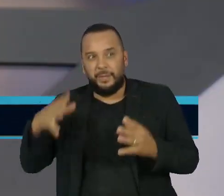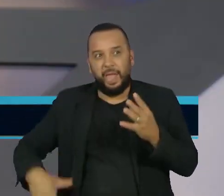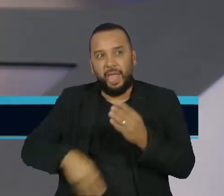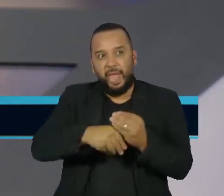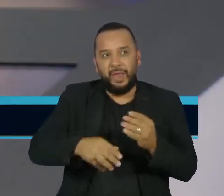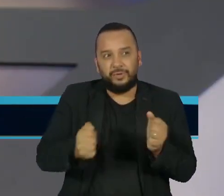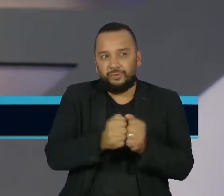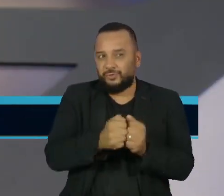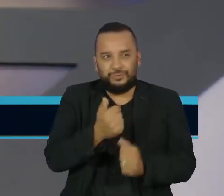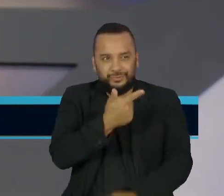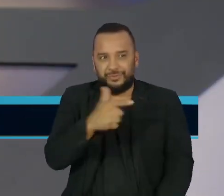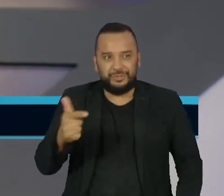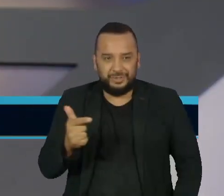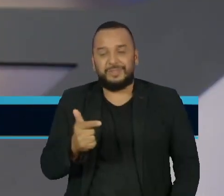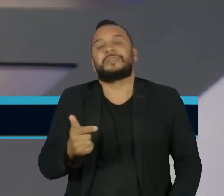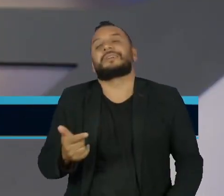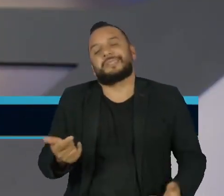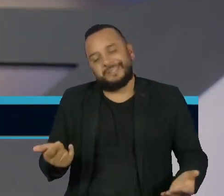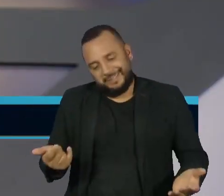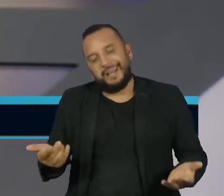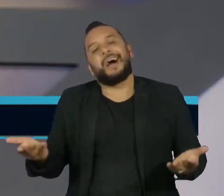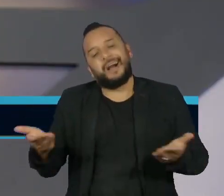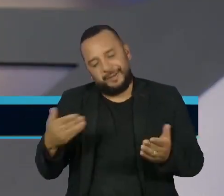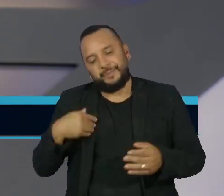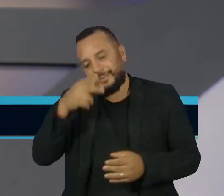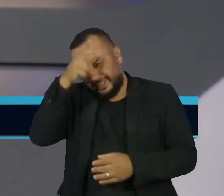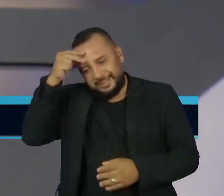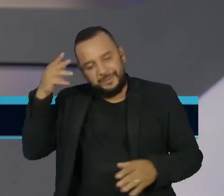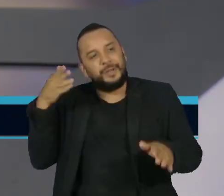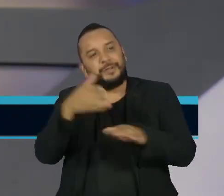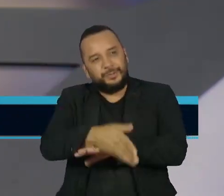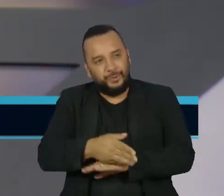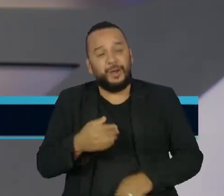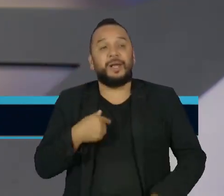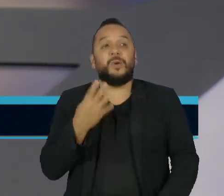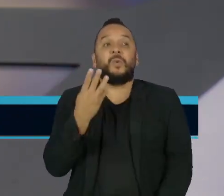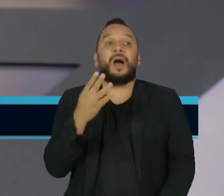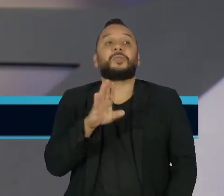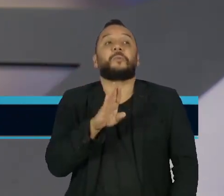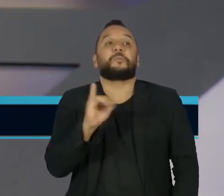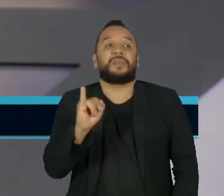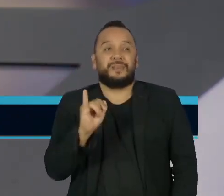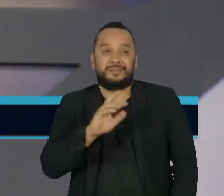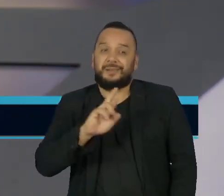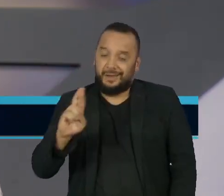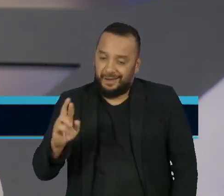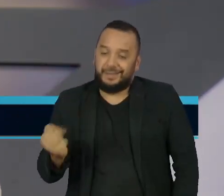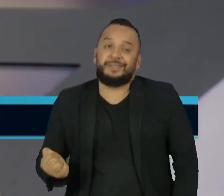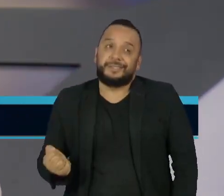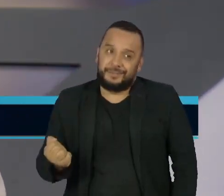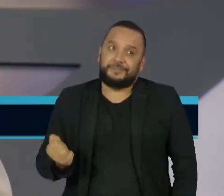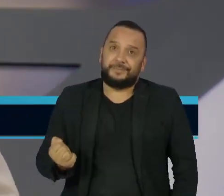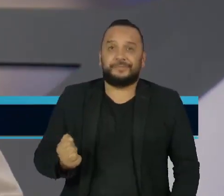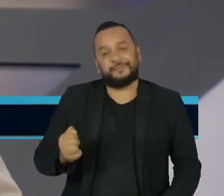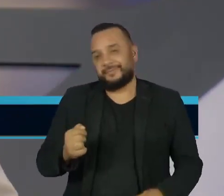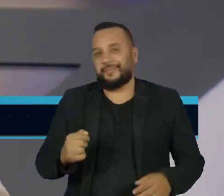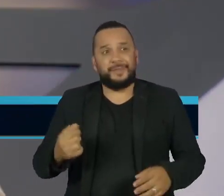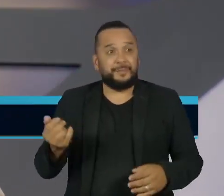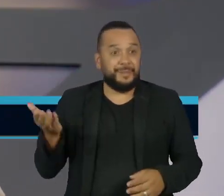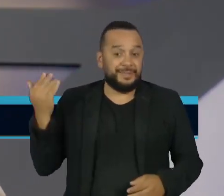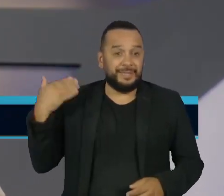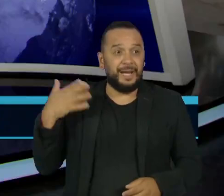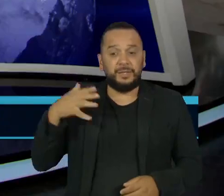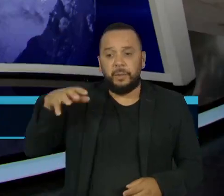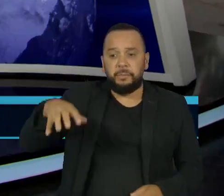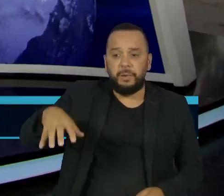mais 4 bilhões de reais. Provavelmente não tinham tantos setores e você começou a crescer o